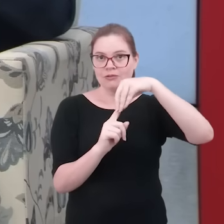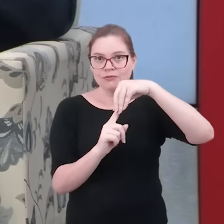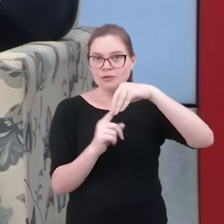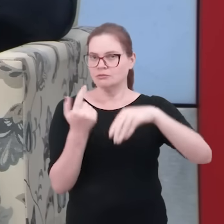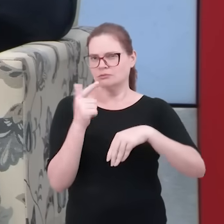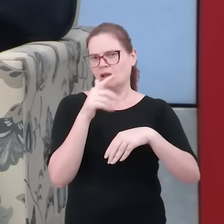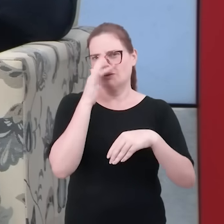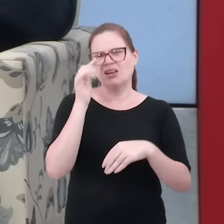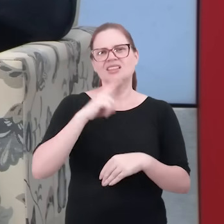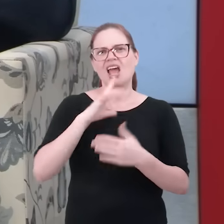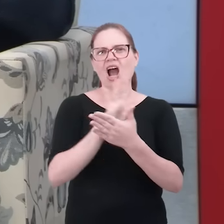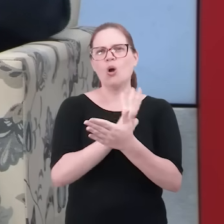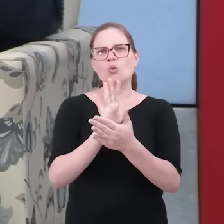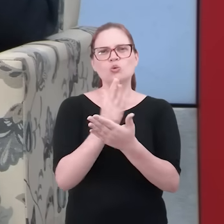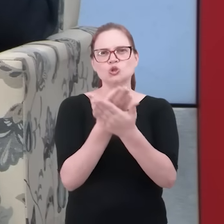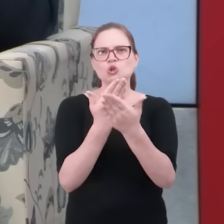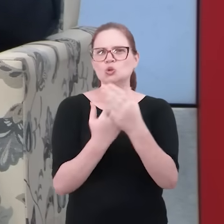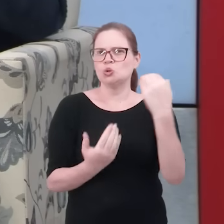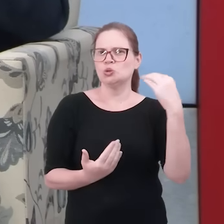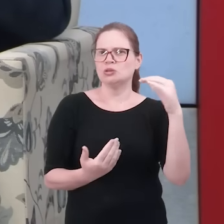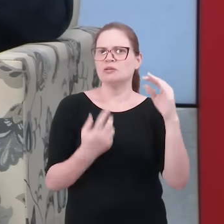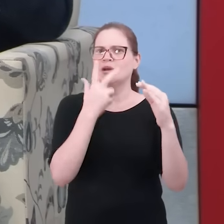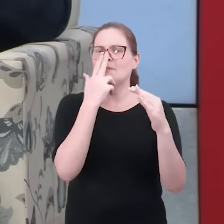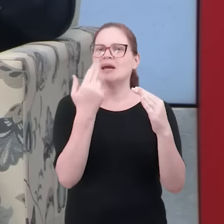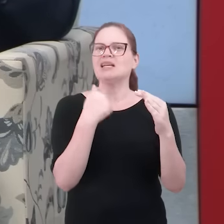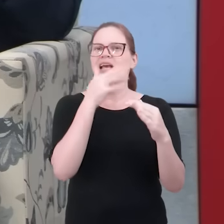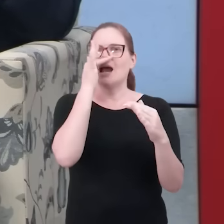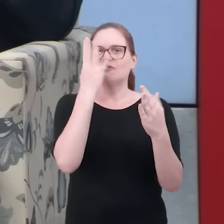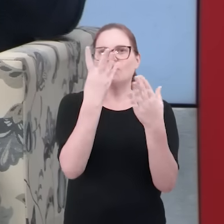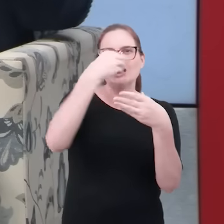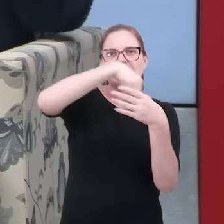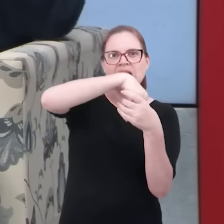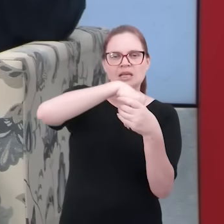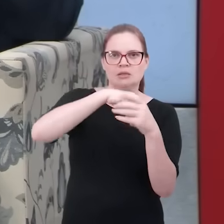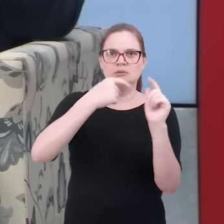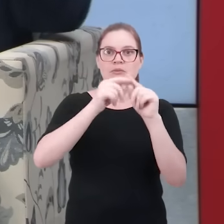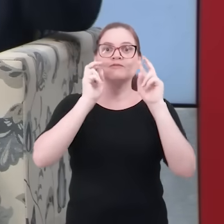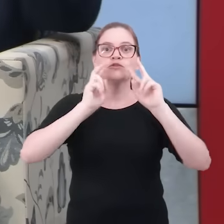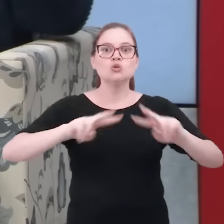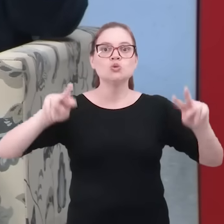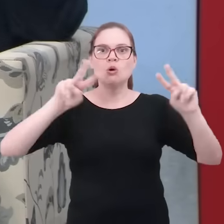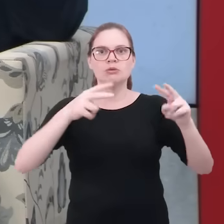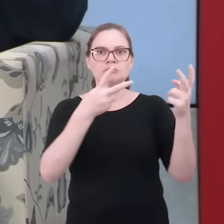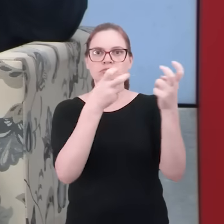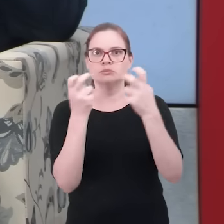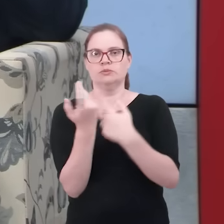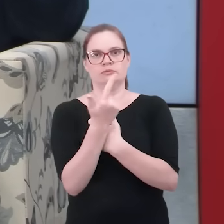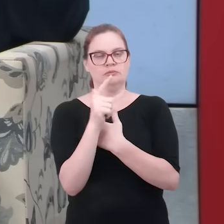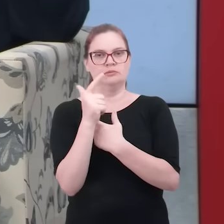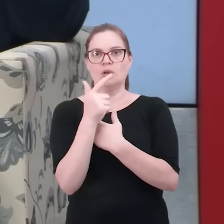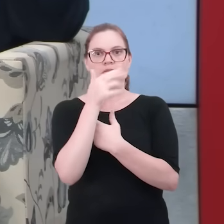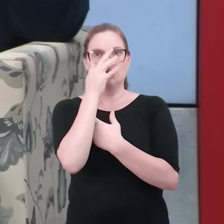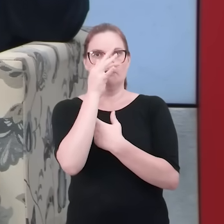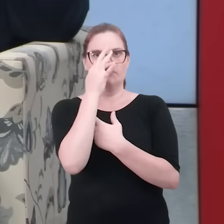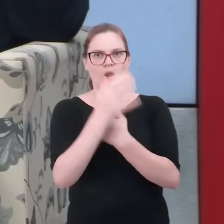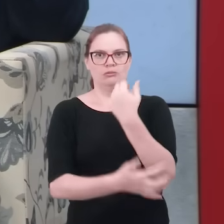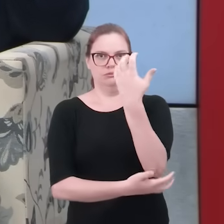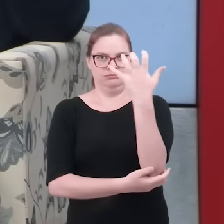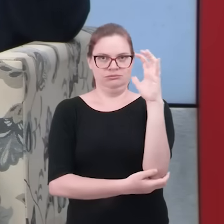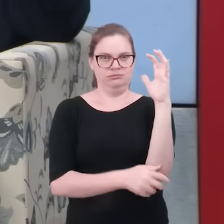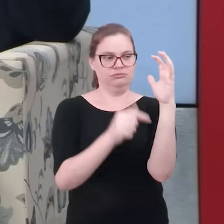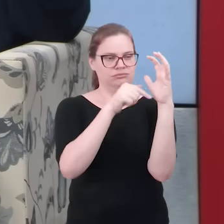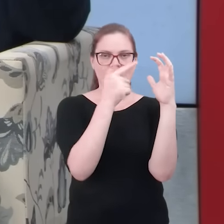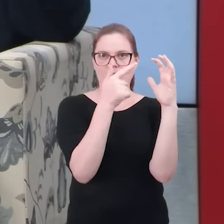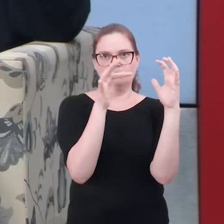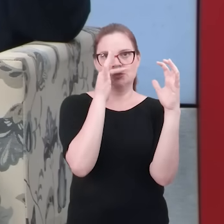tem uma explicação científica, é como se a flor fosse interna, mas aos olhos a figueira não dá flor. E